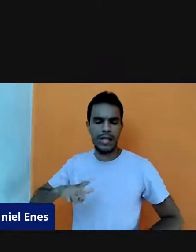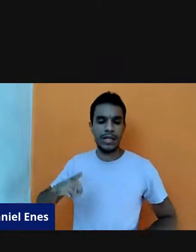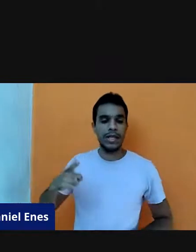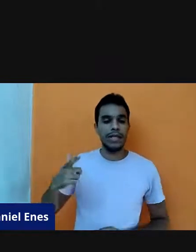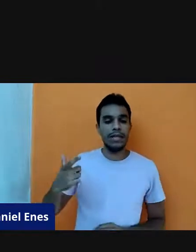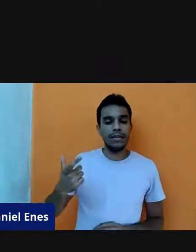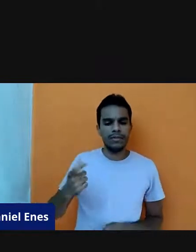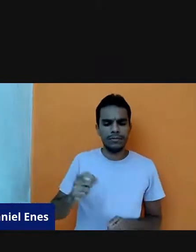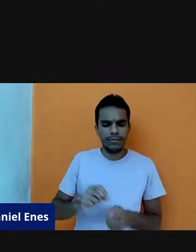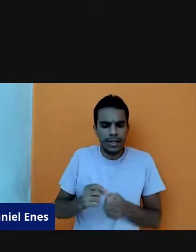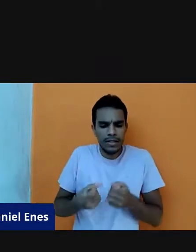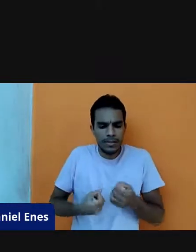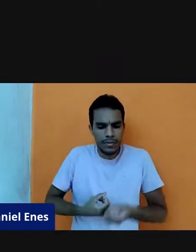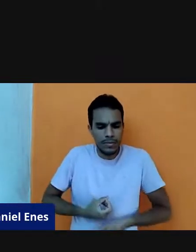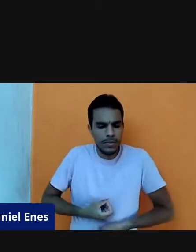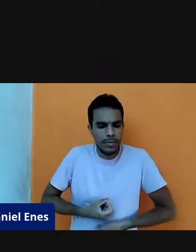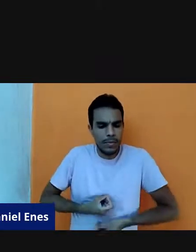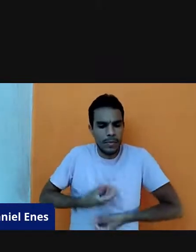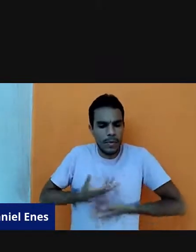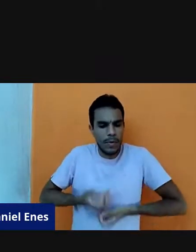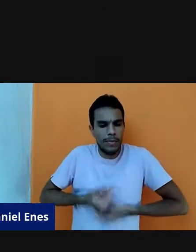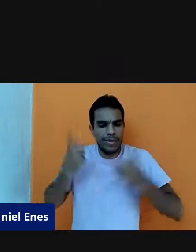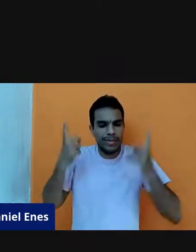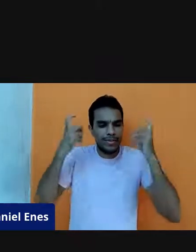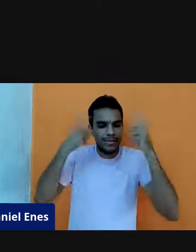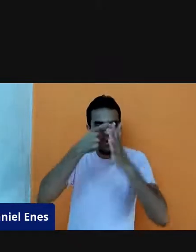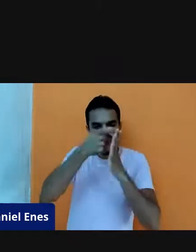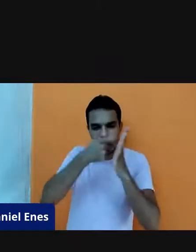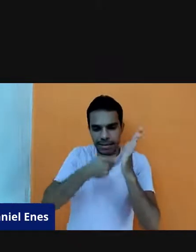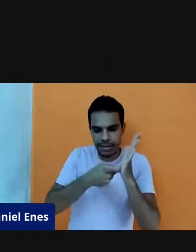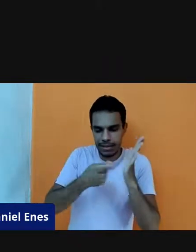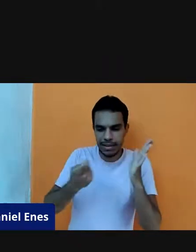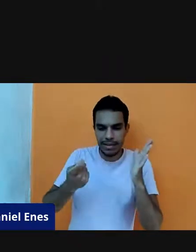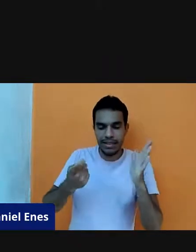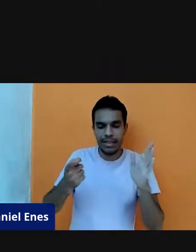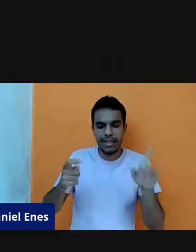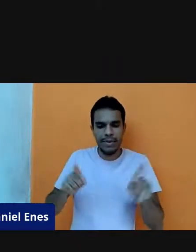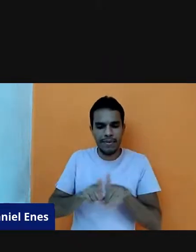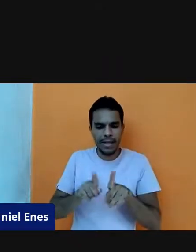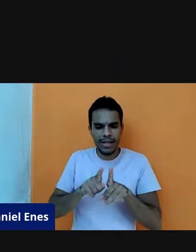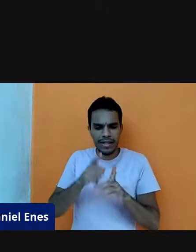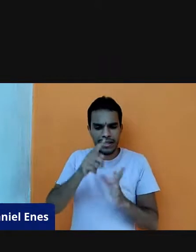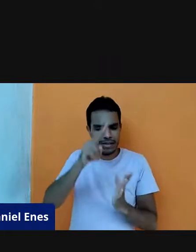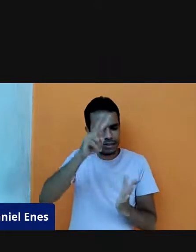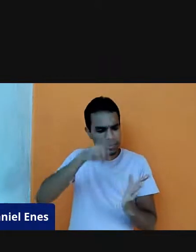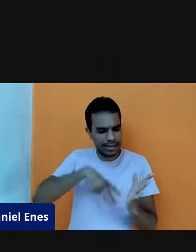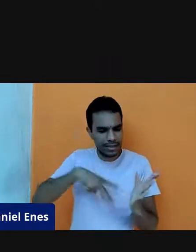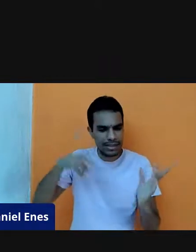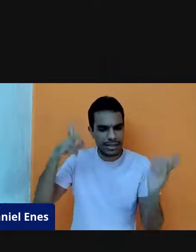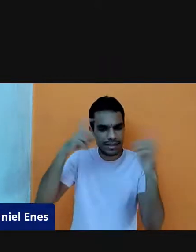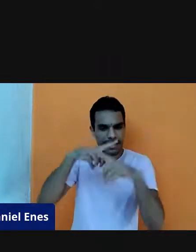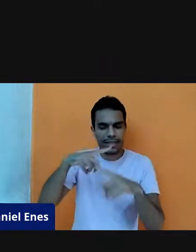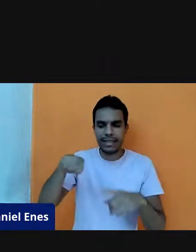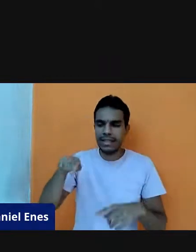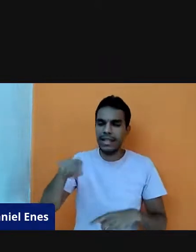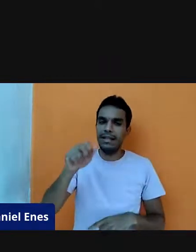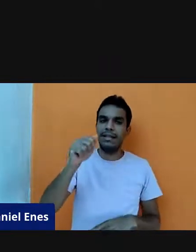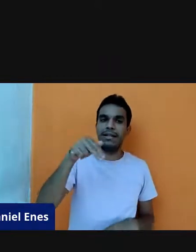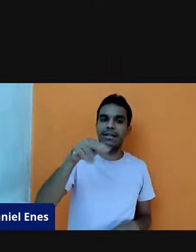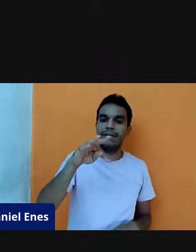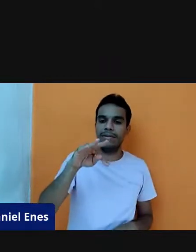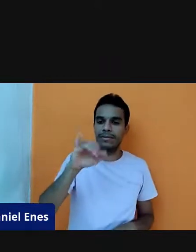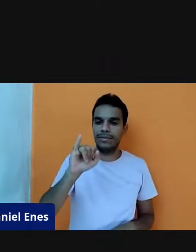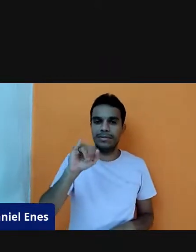poema difícil de se escrever e difícil de se ler também, né? Por ele ser antirretórico, ele primava por